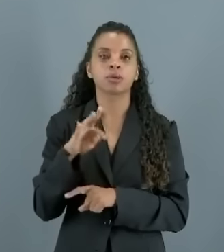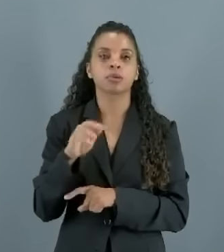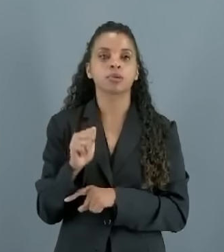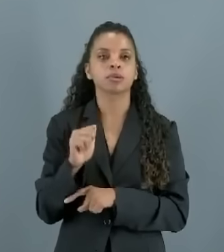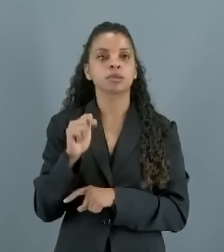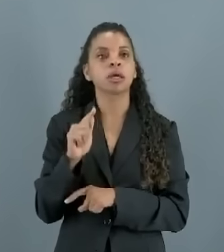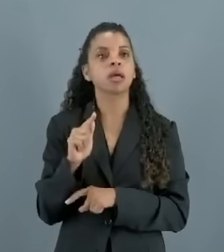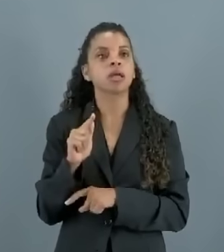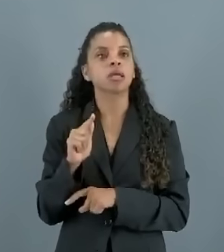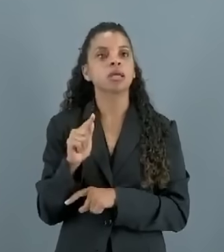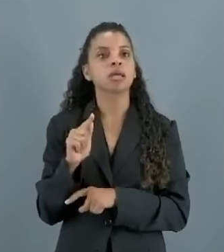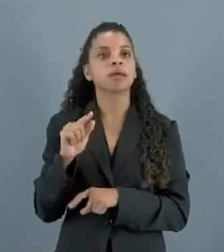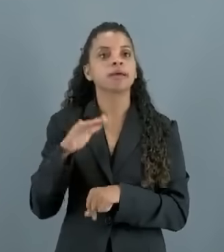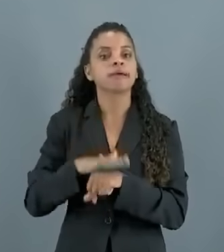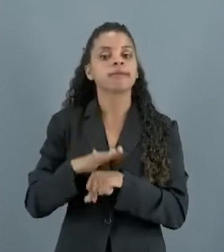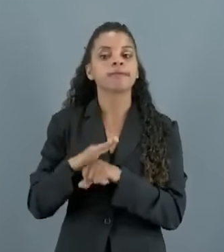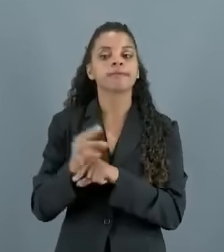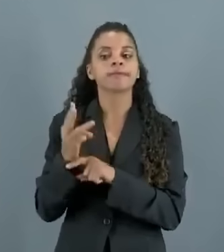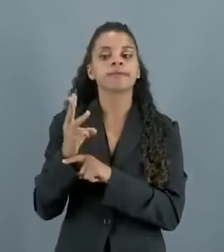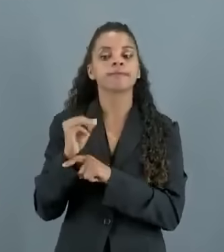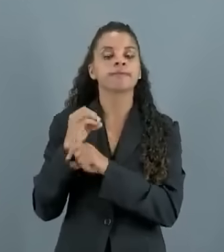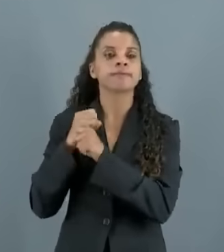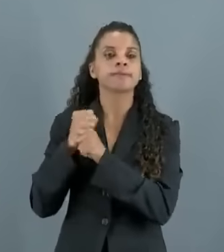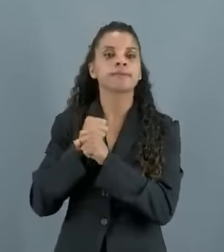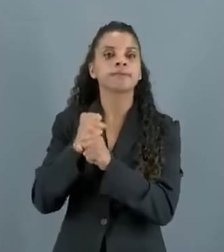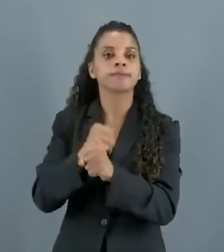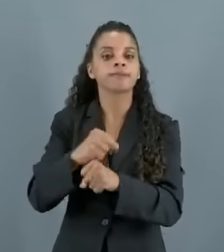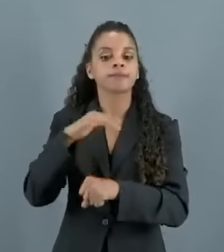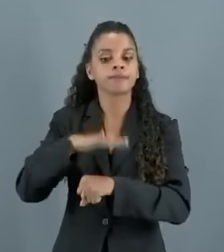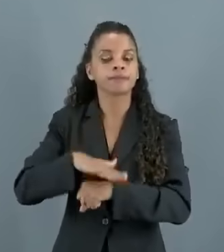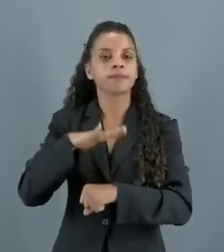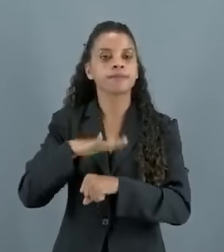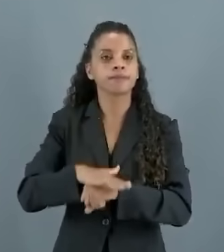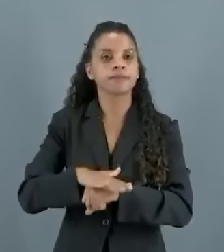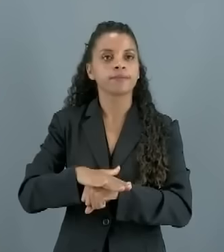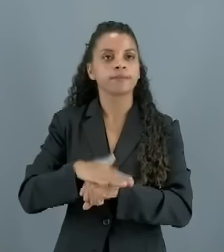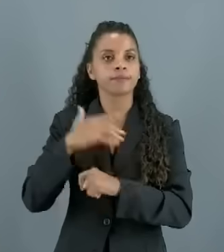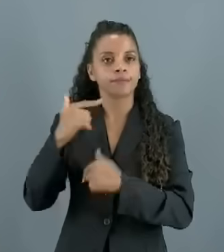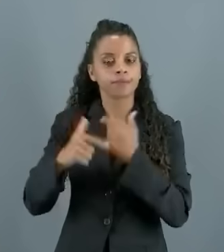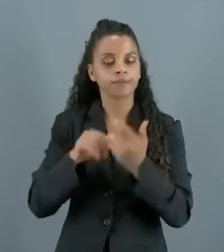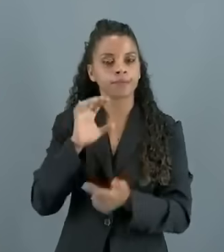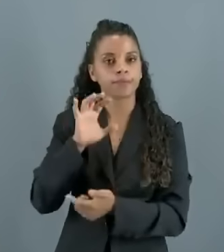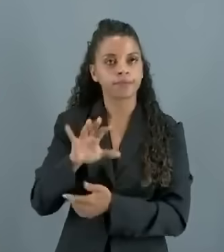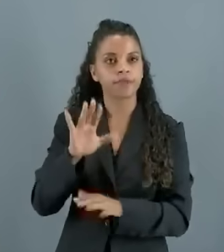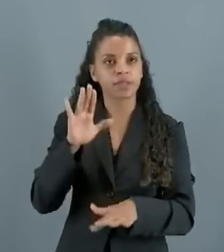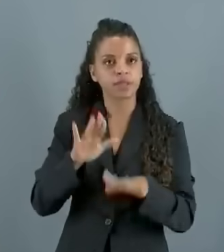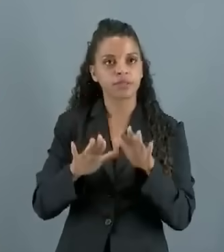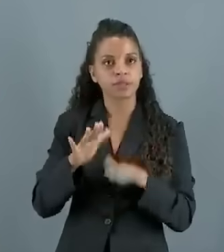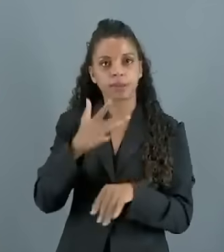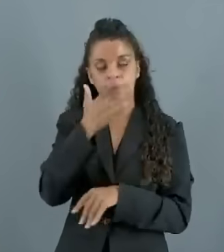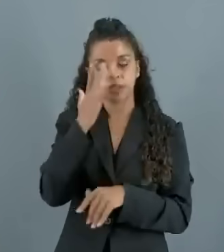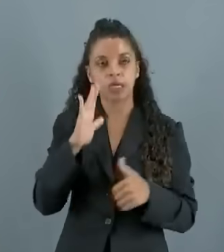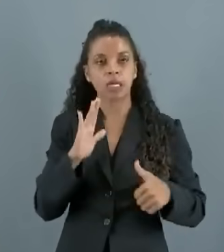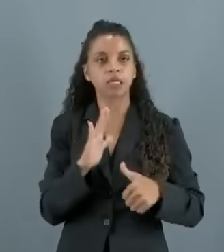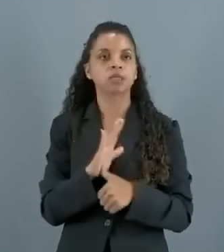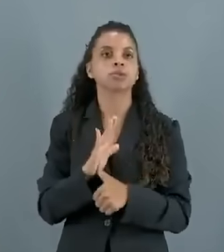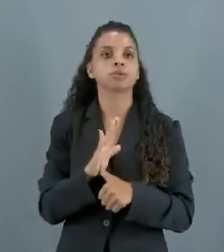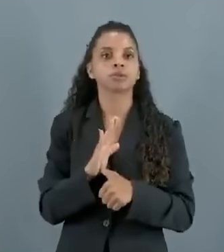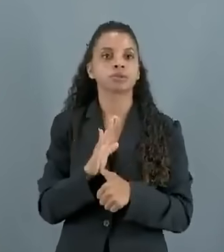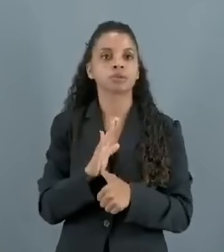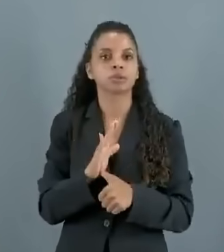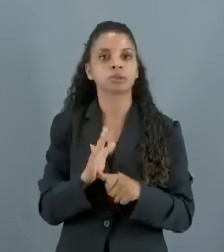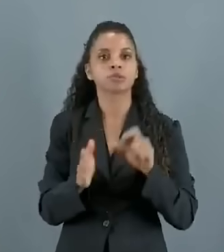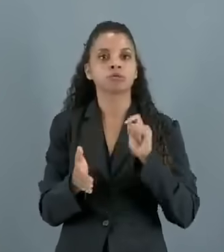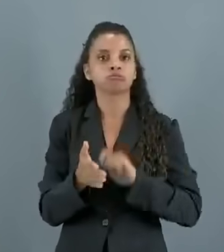de atividade e muitas vezes sem o conhecimento do associado, que termina se associando à sua